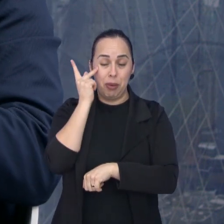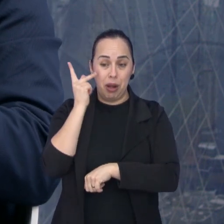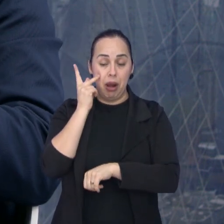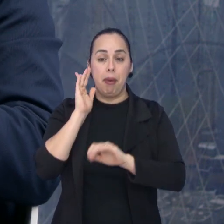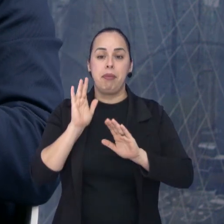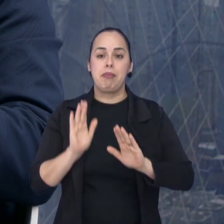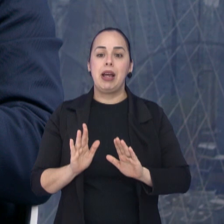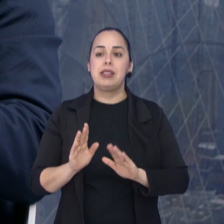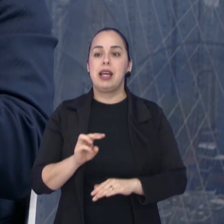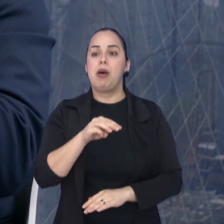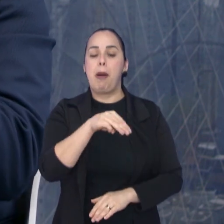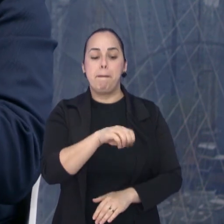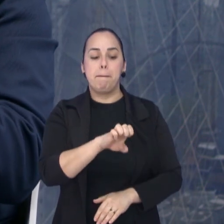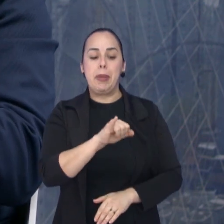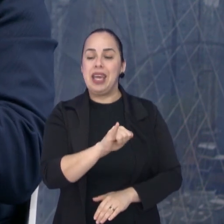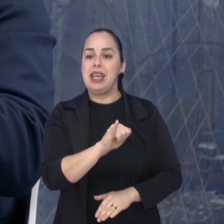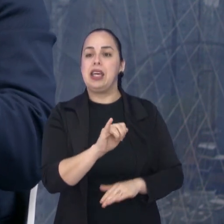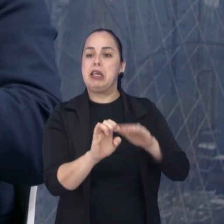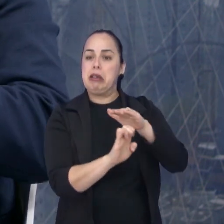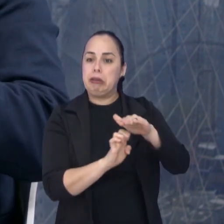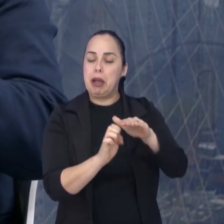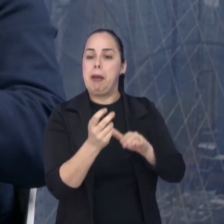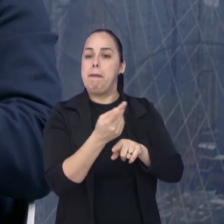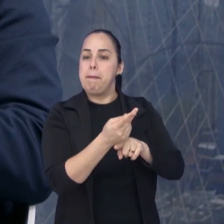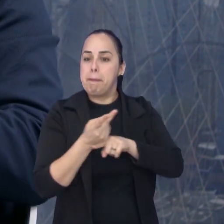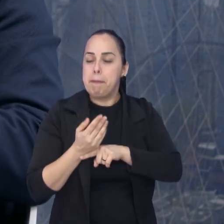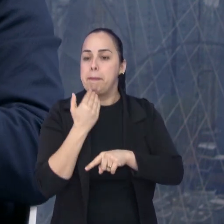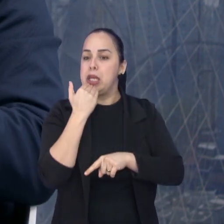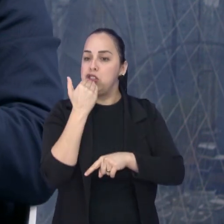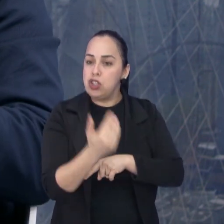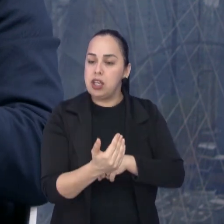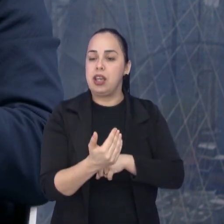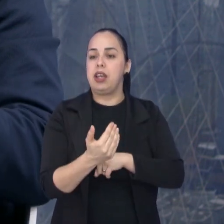os MEIs, eles nos procuram muito para imprimir documento, para